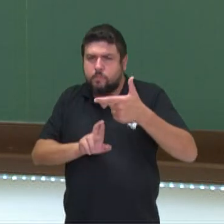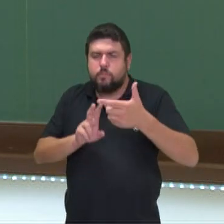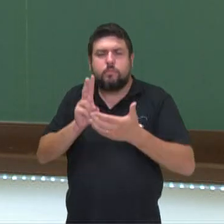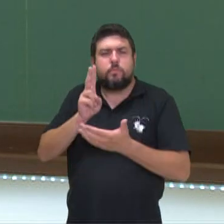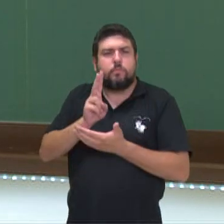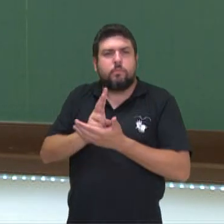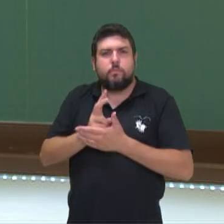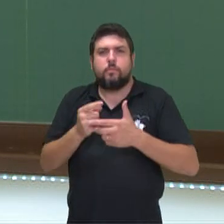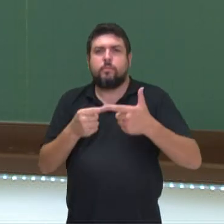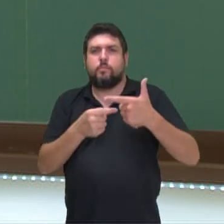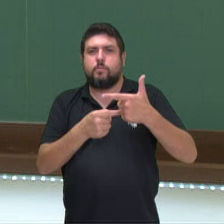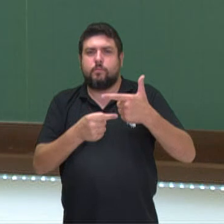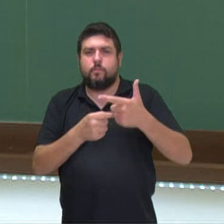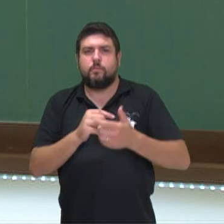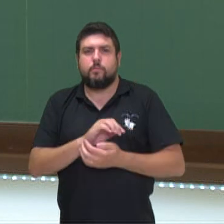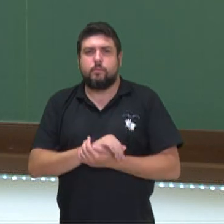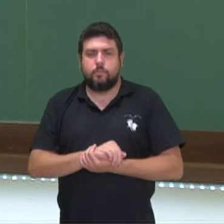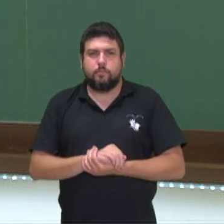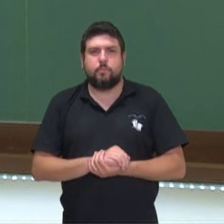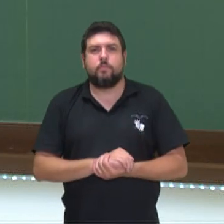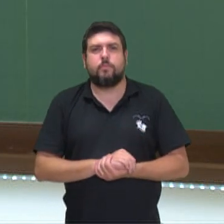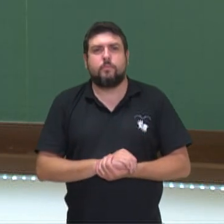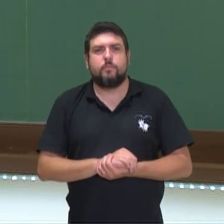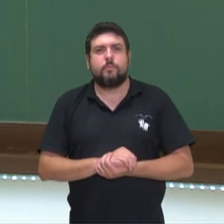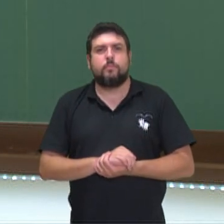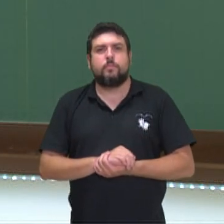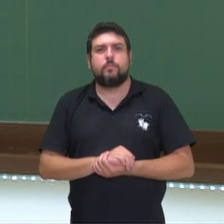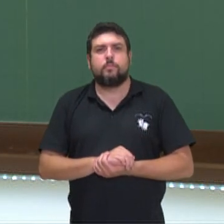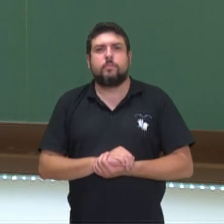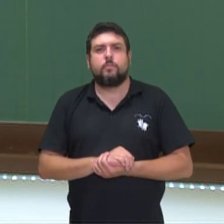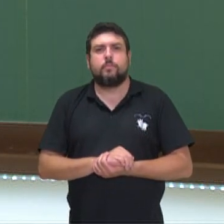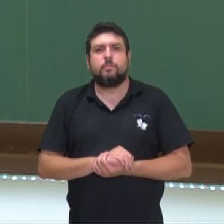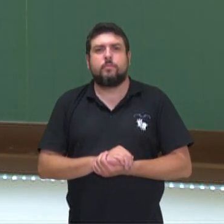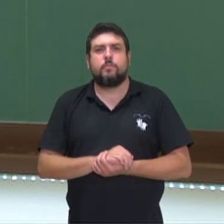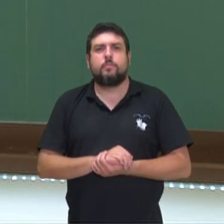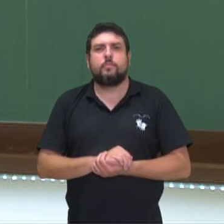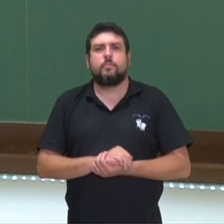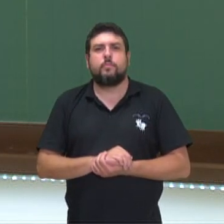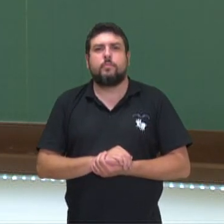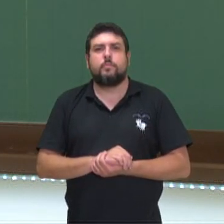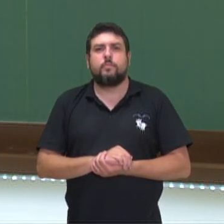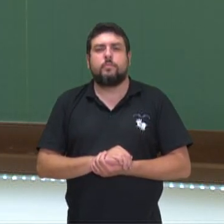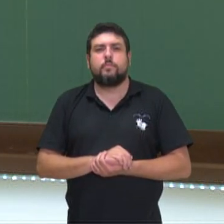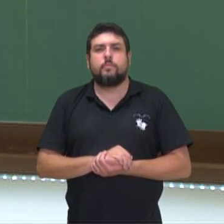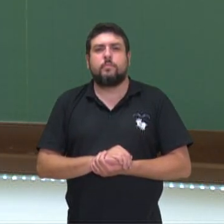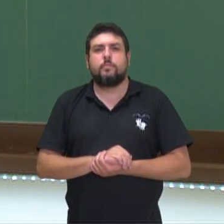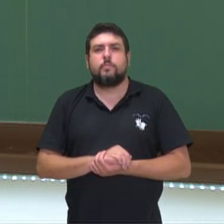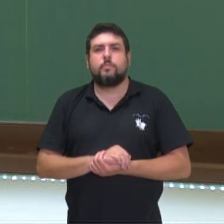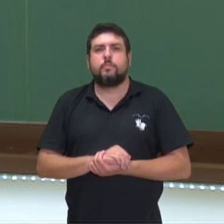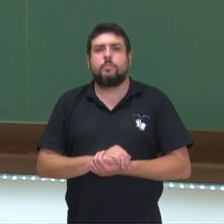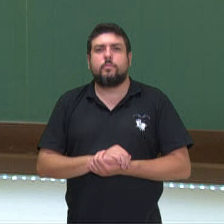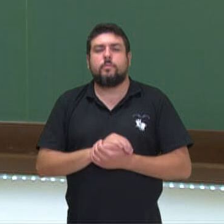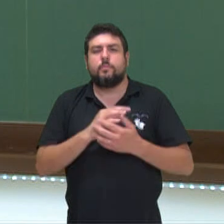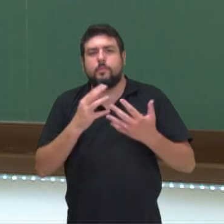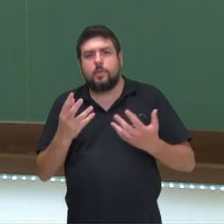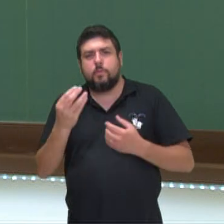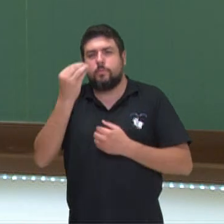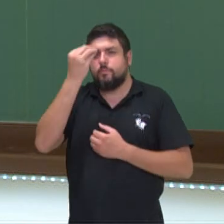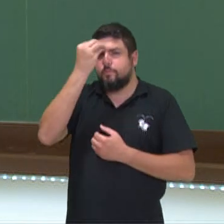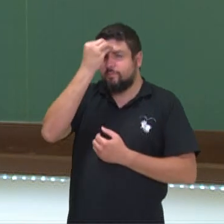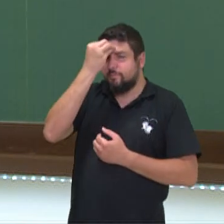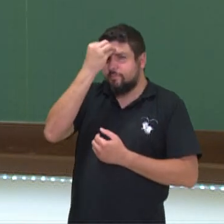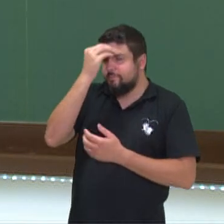positivo depois. O resultado ele vai ficar negativo, ok? Então lembre-se, sinais iguais,